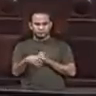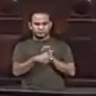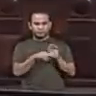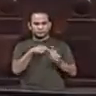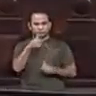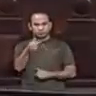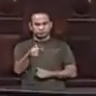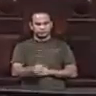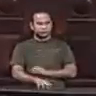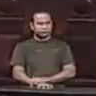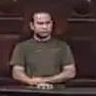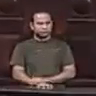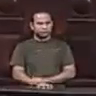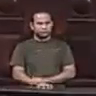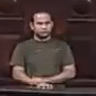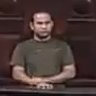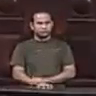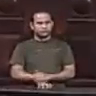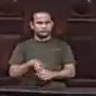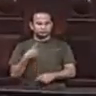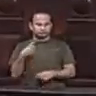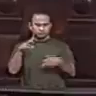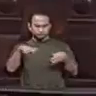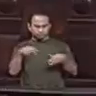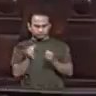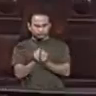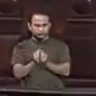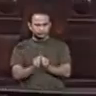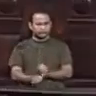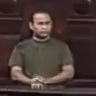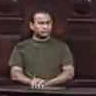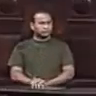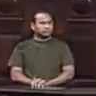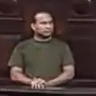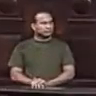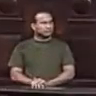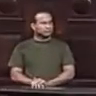7º. A gente pode ler junto, presidente.